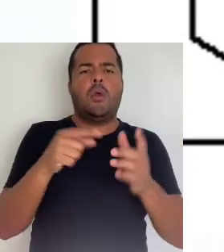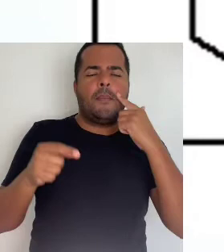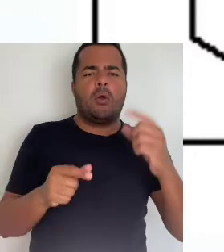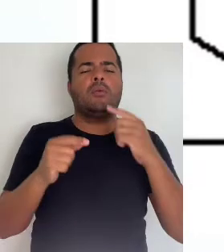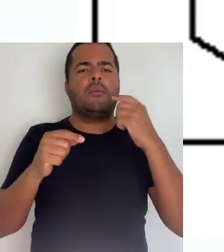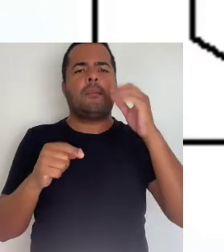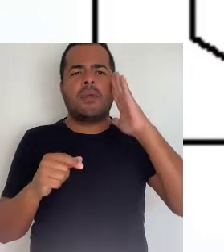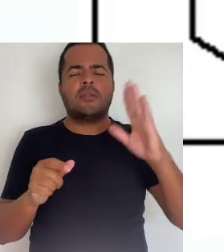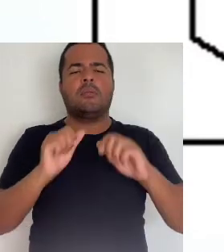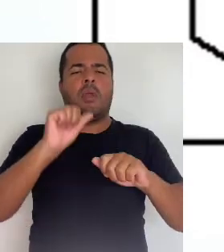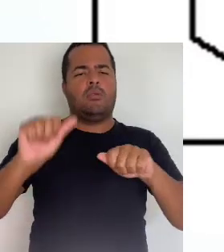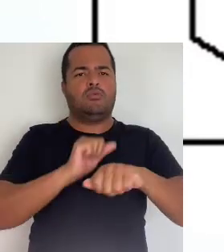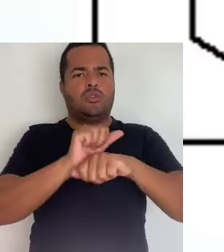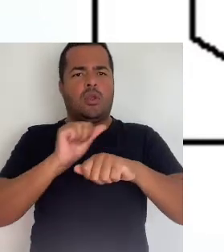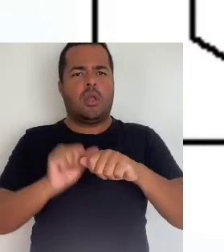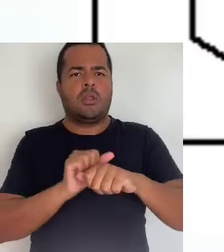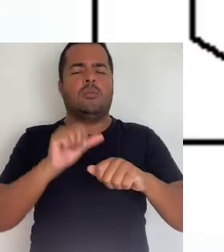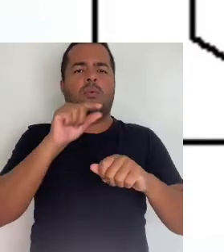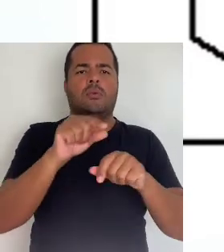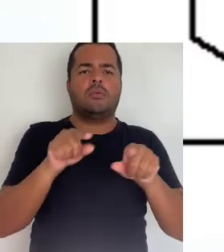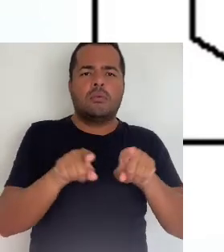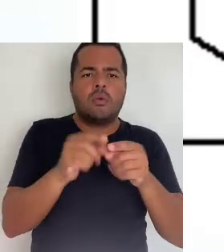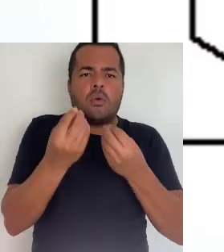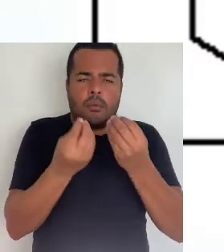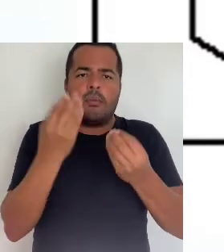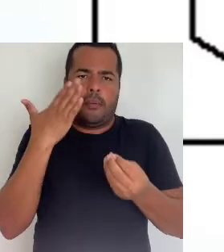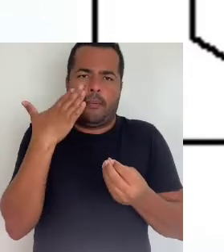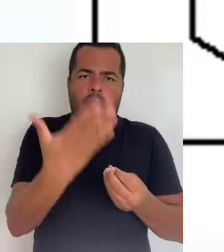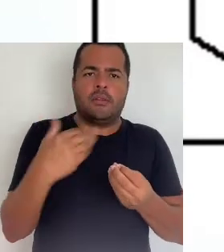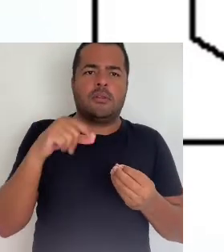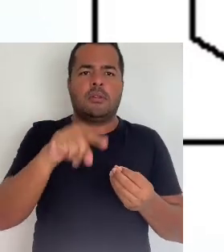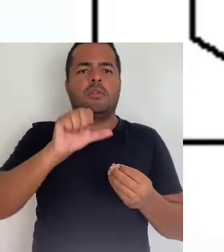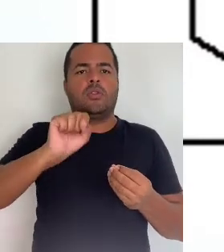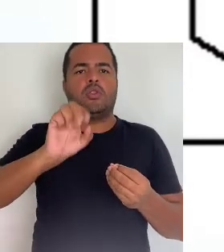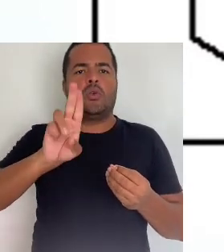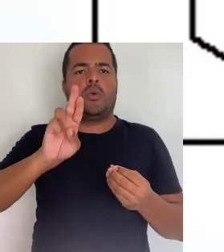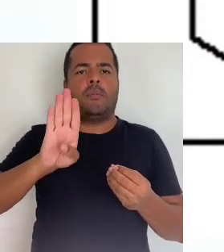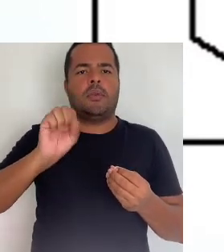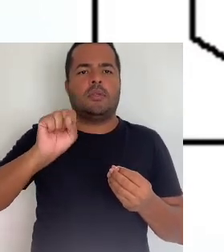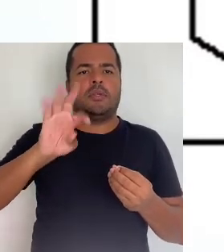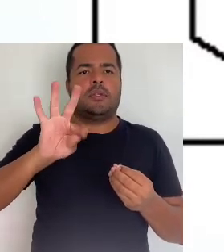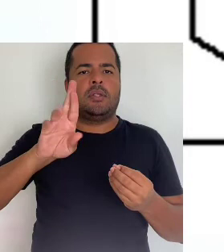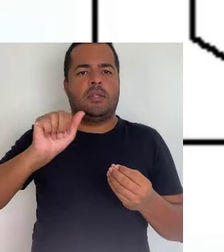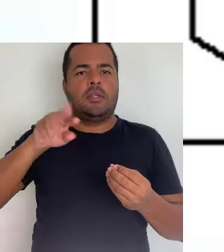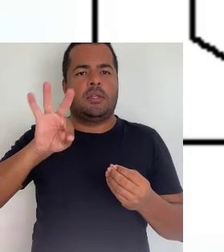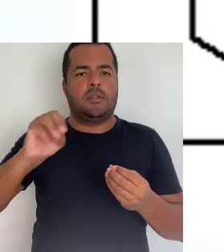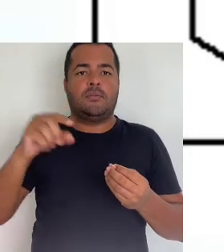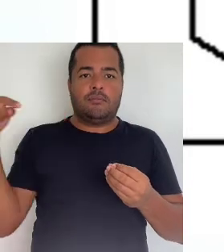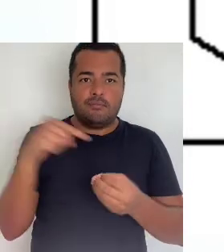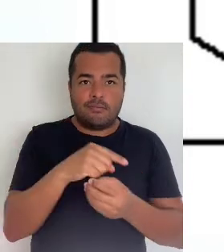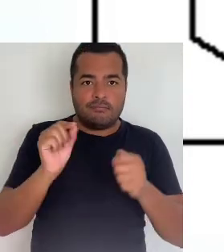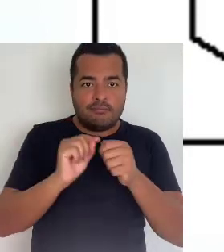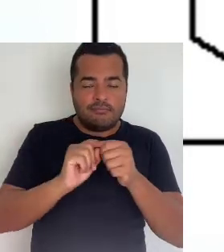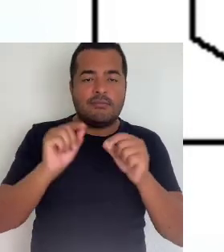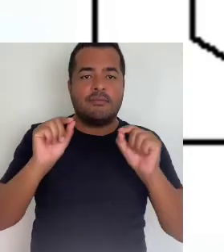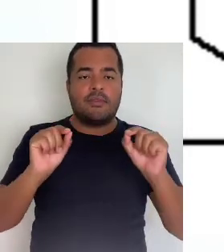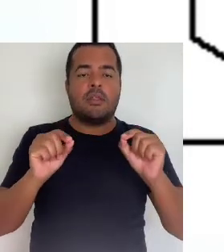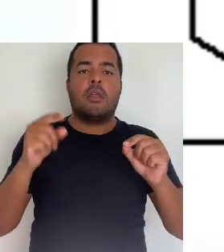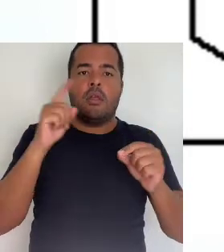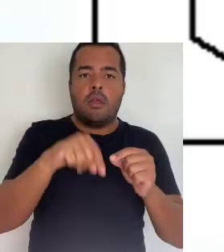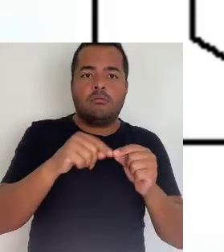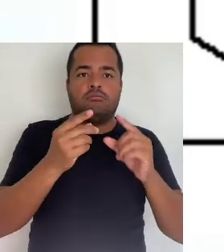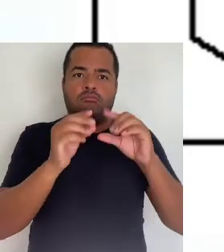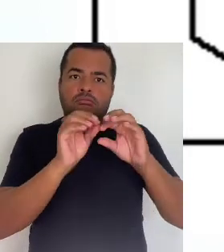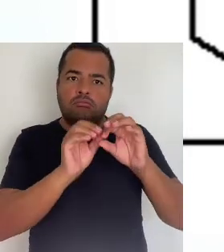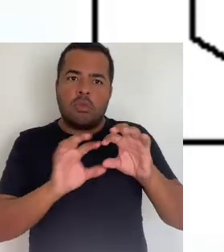de grupos de átomos presentes ali naquela estrutura do substrato, certo? E aí isso vai fazer com